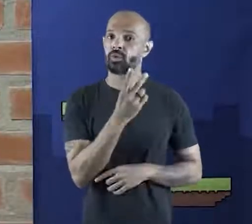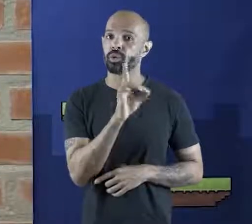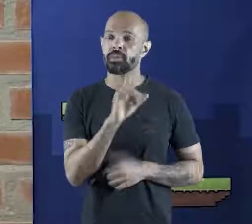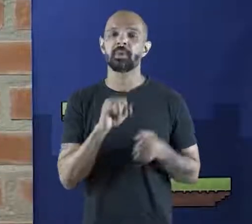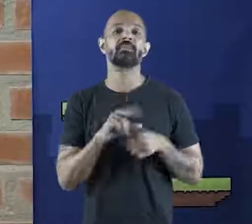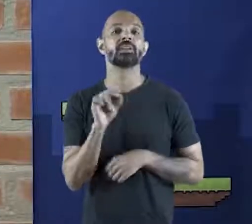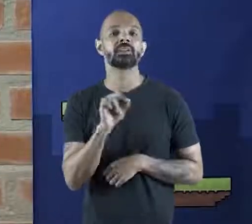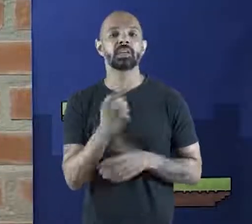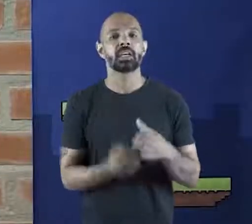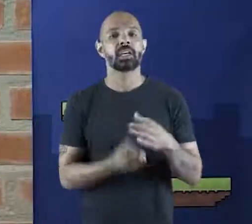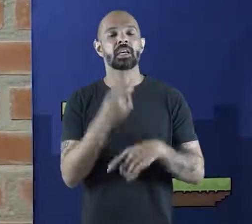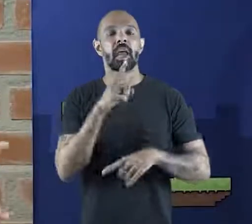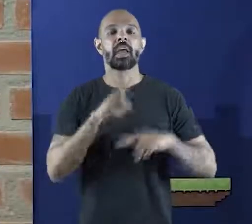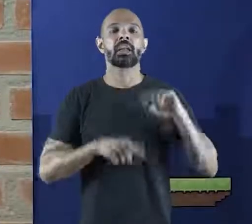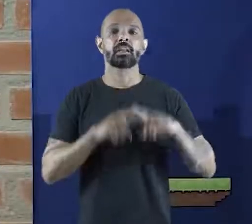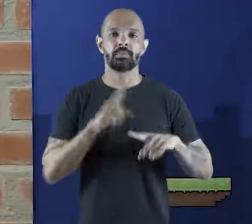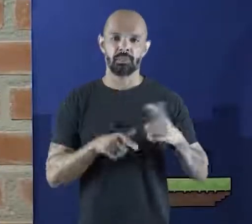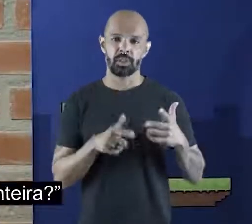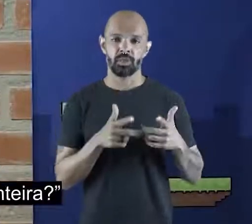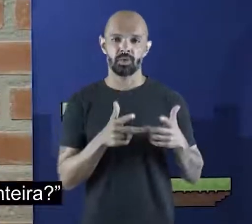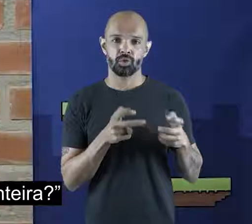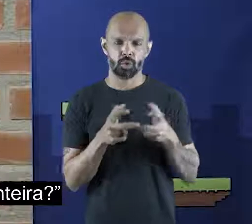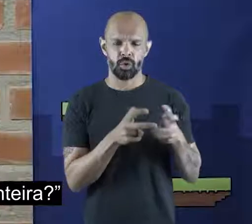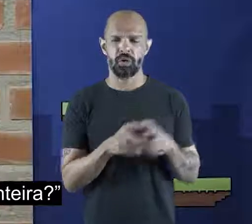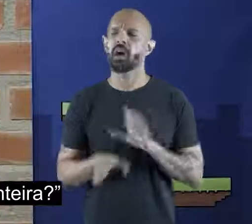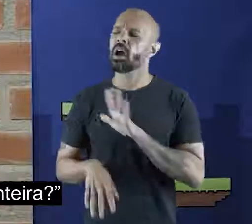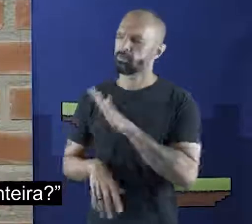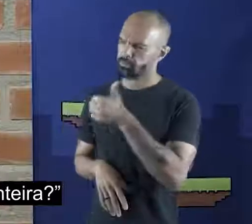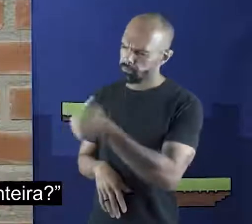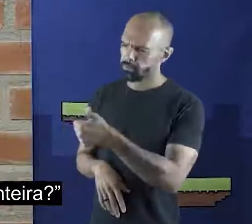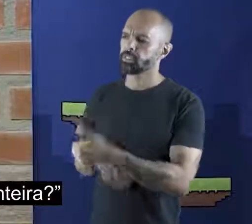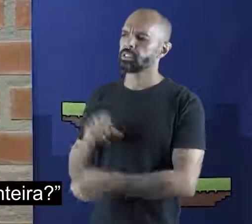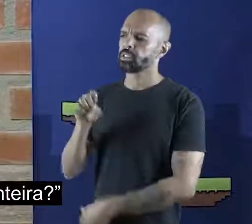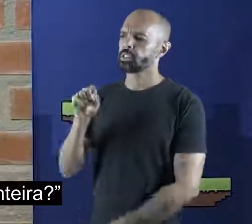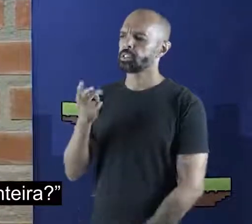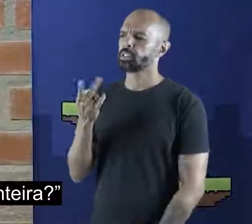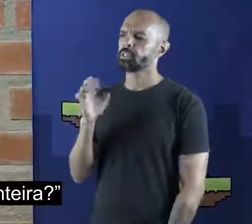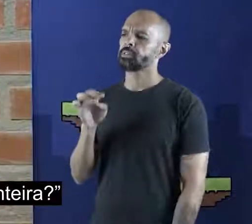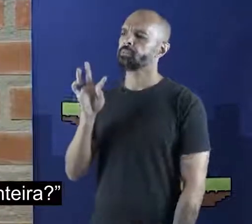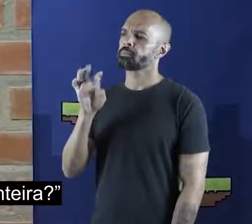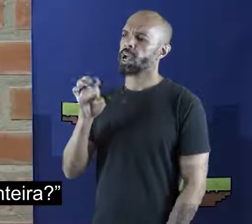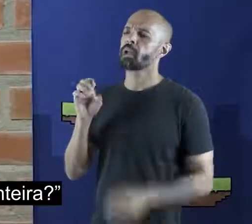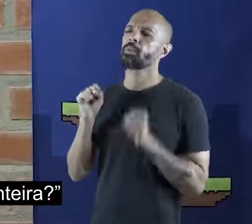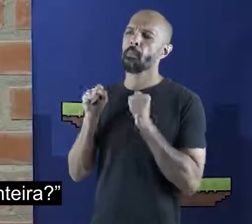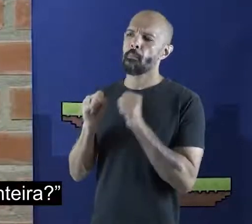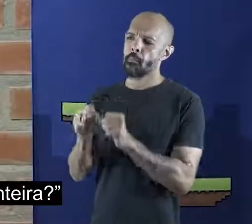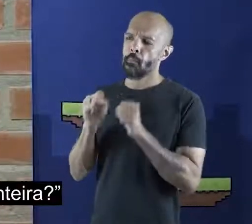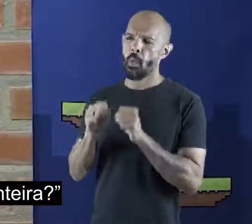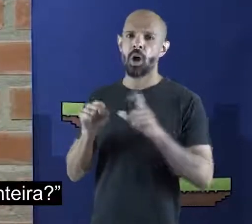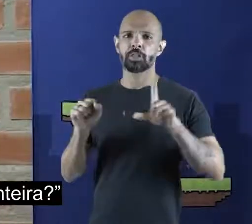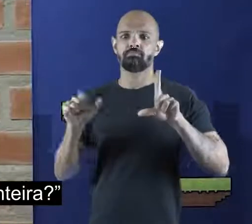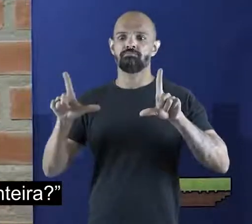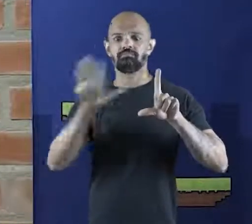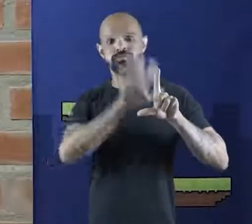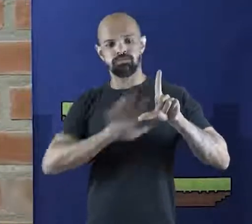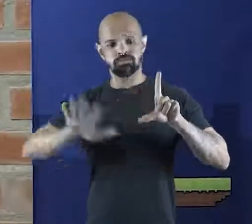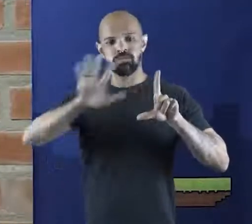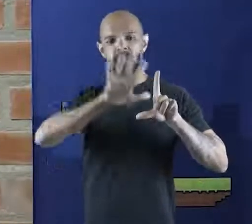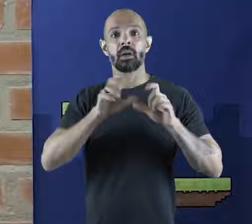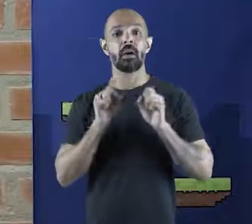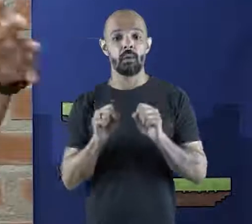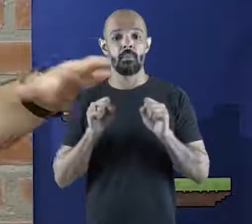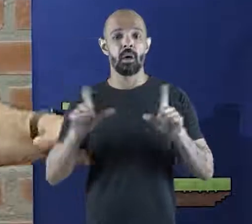poder o quê? Criar elementos de jogo. Ah, tudo bem, Marcelo, um sprite pode ser de uma tela inteira? Sim, pode ser.